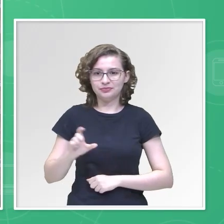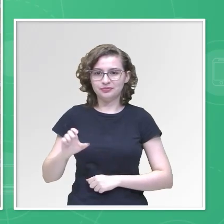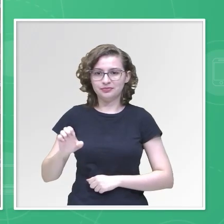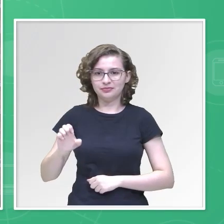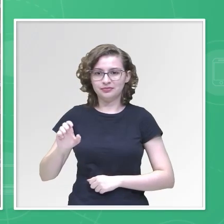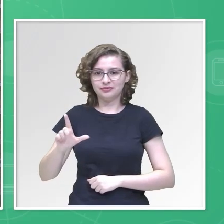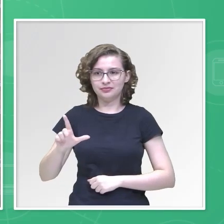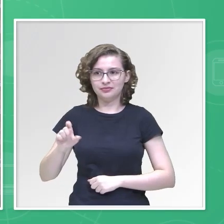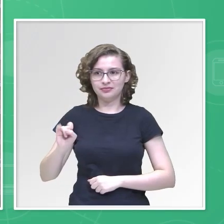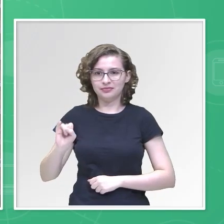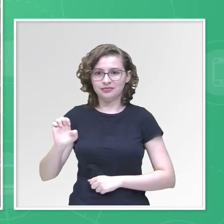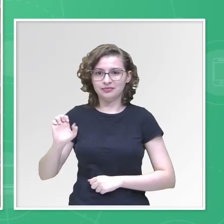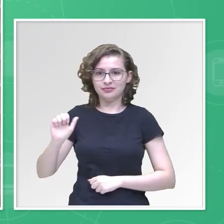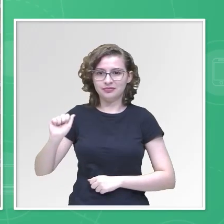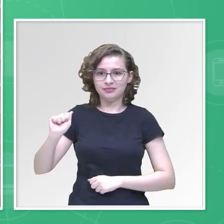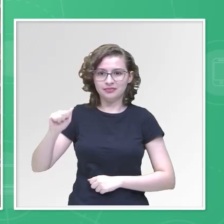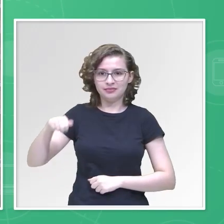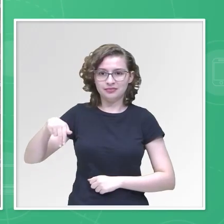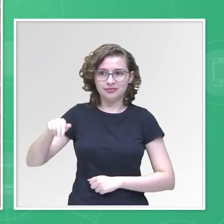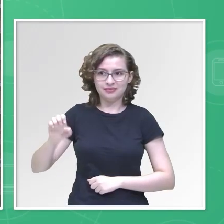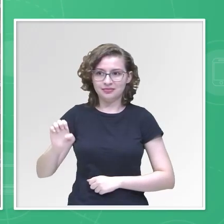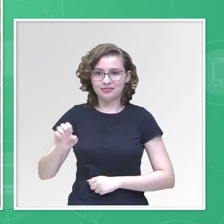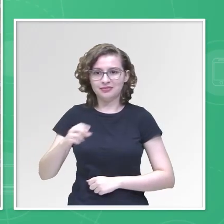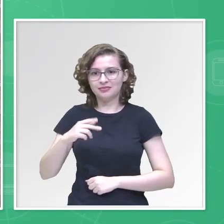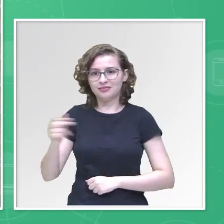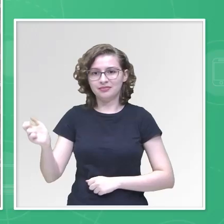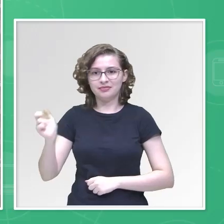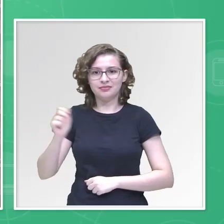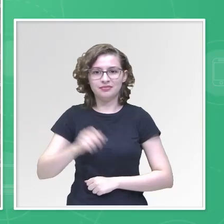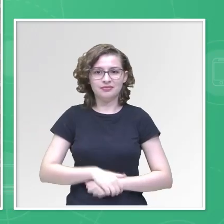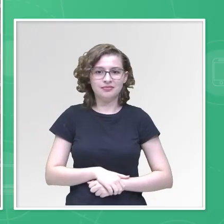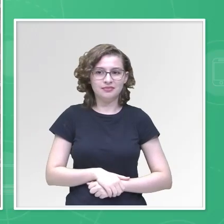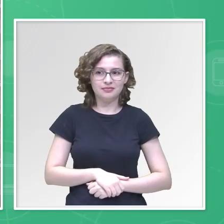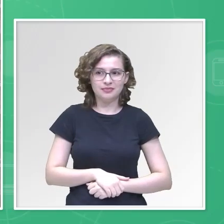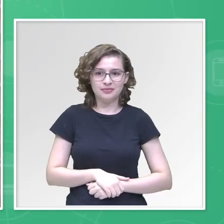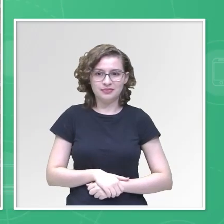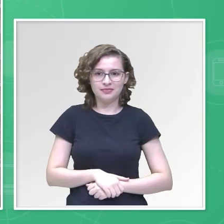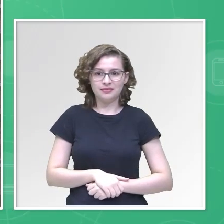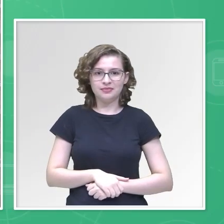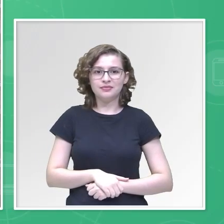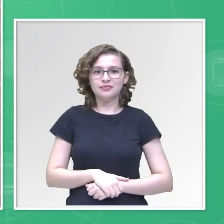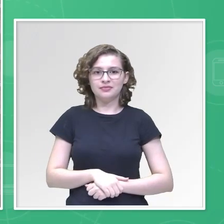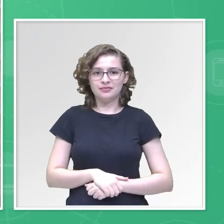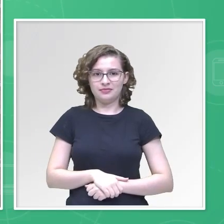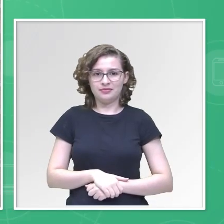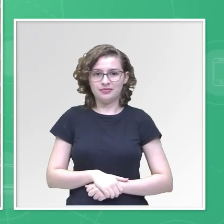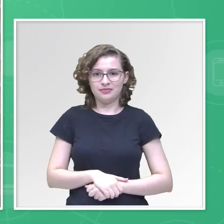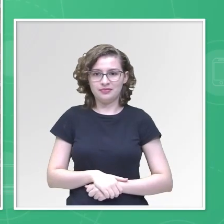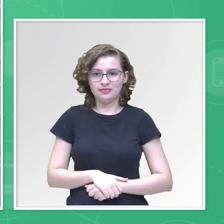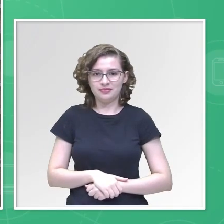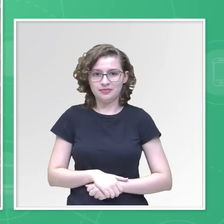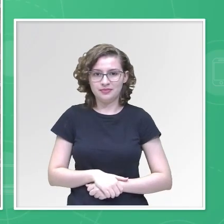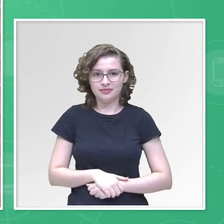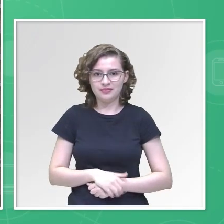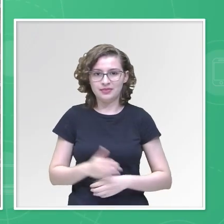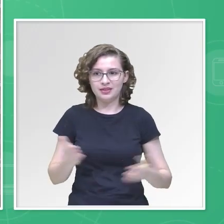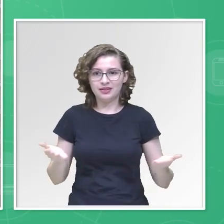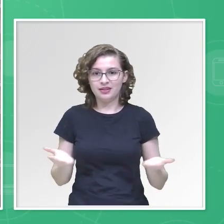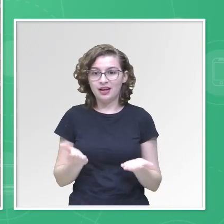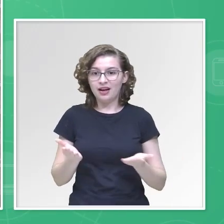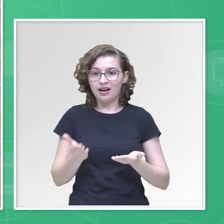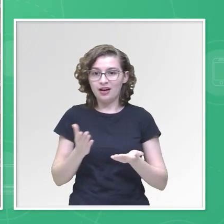Airton Souza Jaqueline muita muita gente vamos lá então para nossa dele e vamos